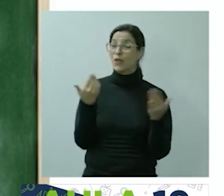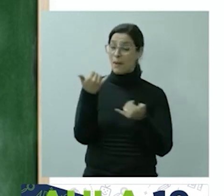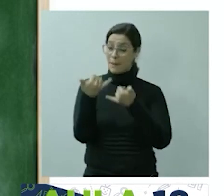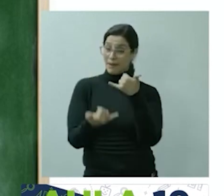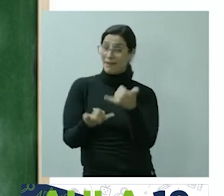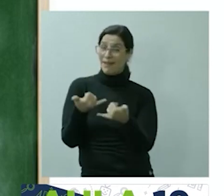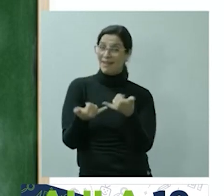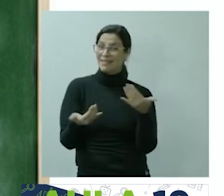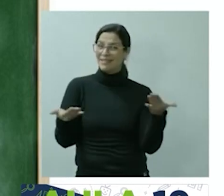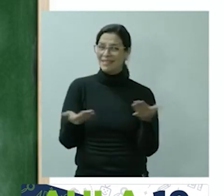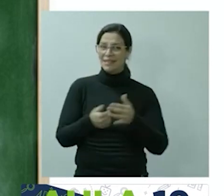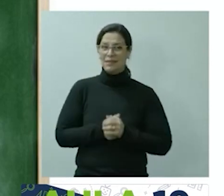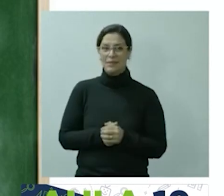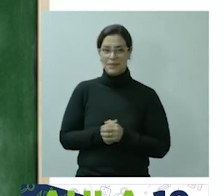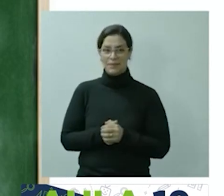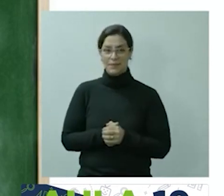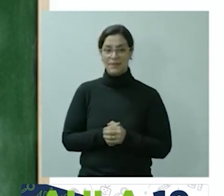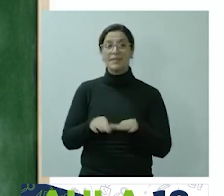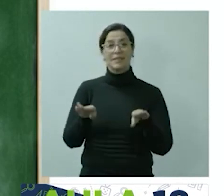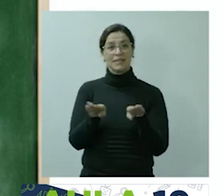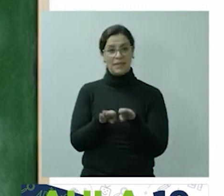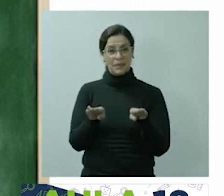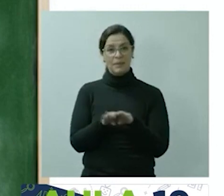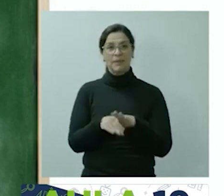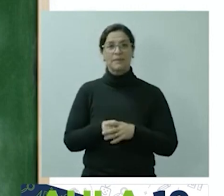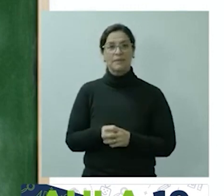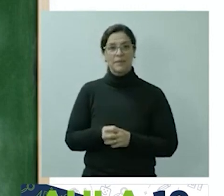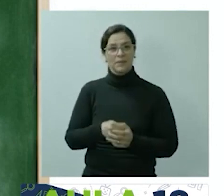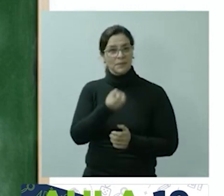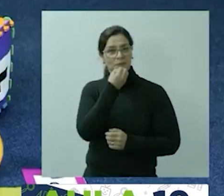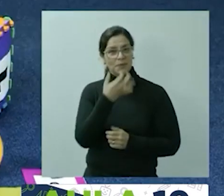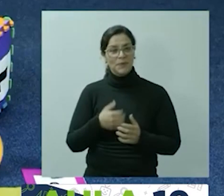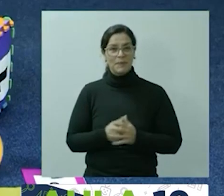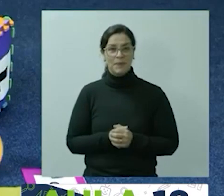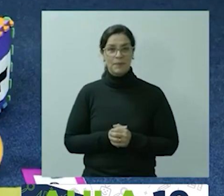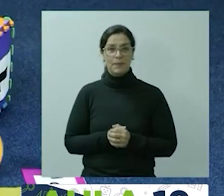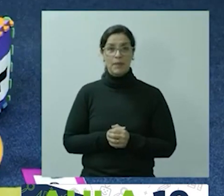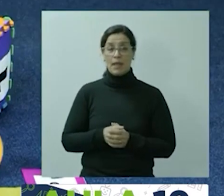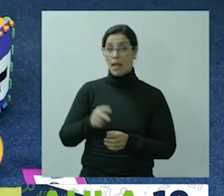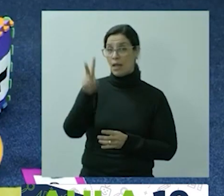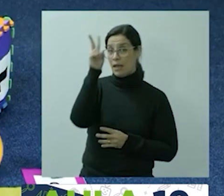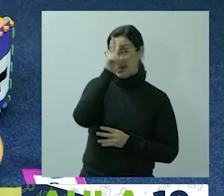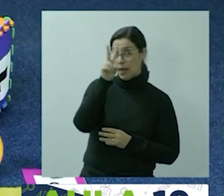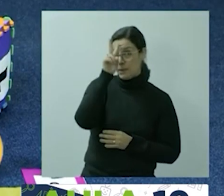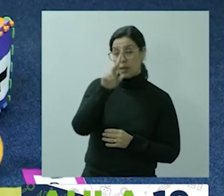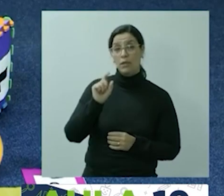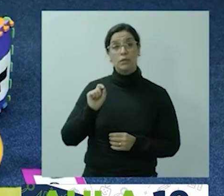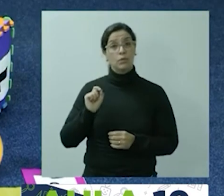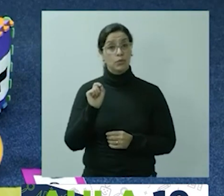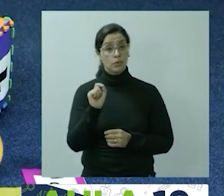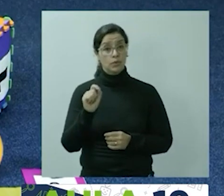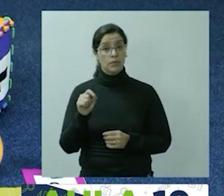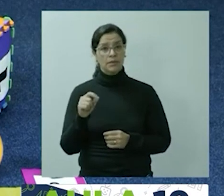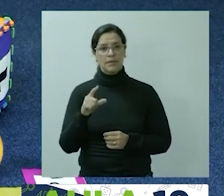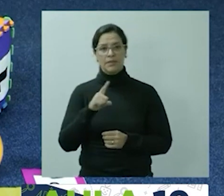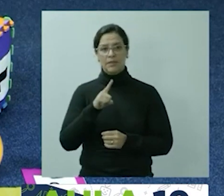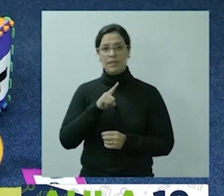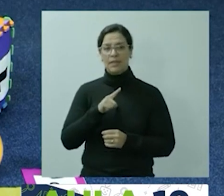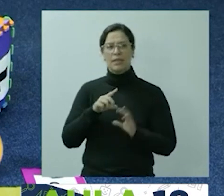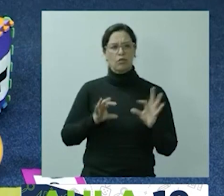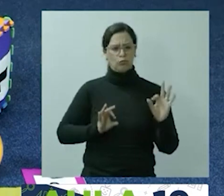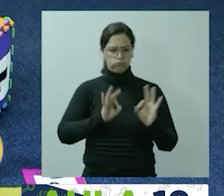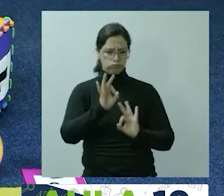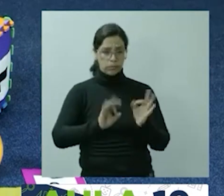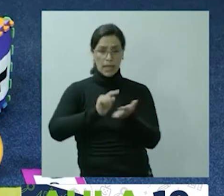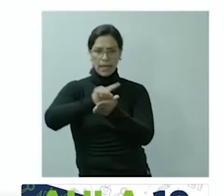do jogo. Também. Muito bem. Lembrando então, deixando